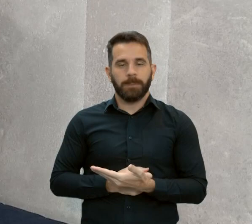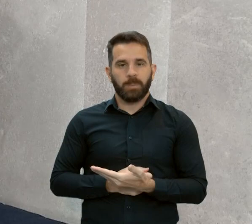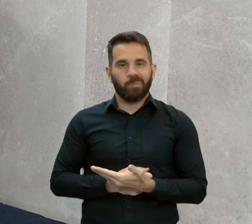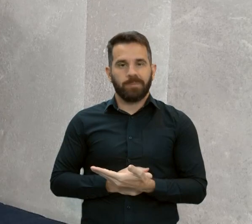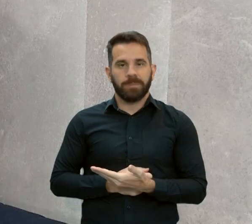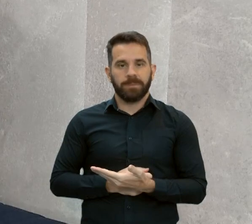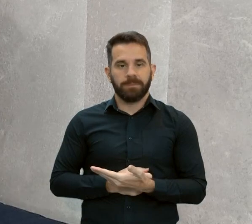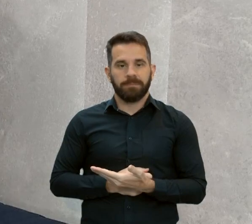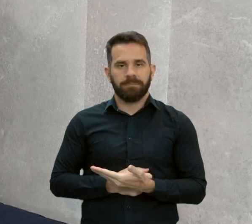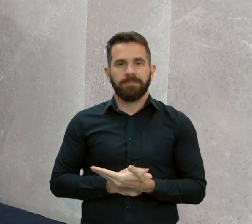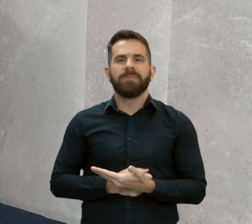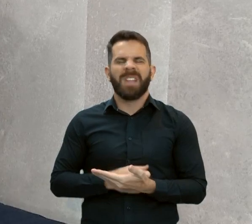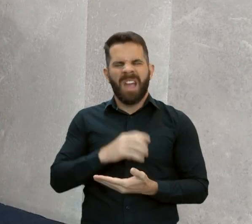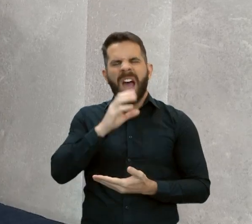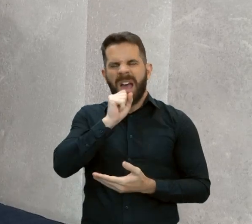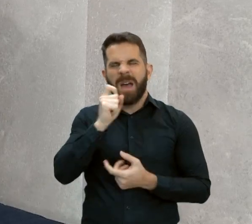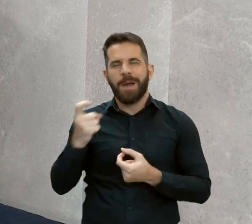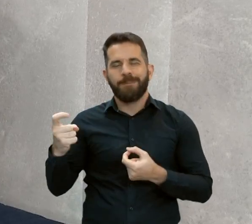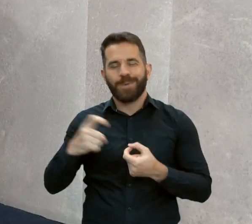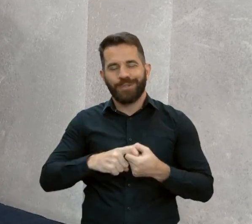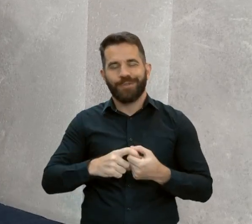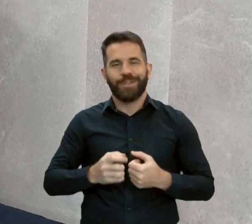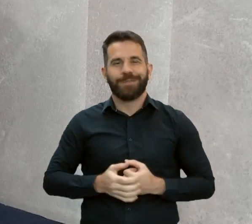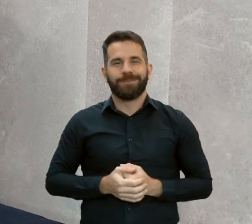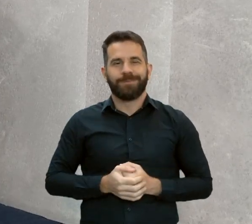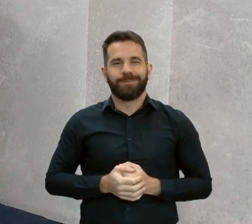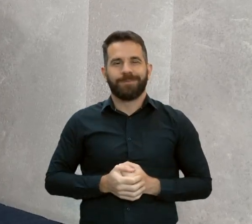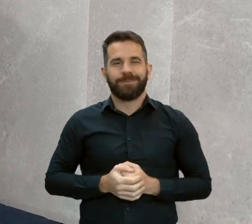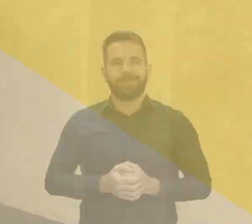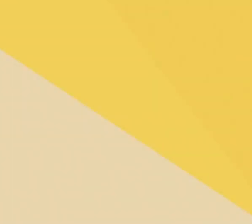62991811406. Não saia daí, porque a gente volta já já.